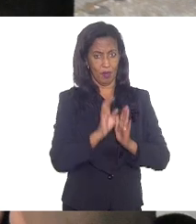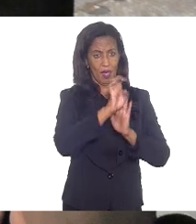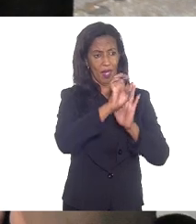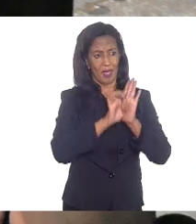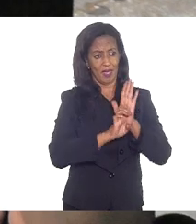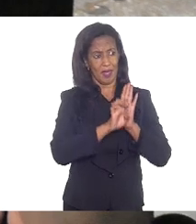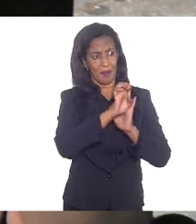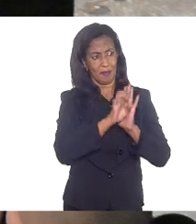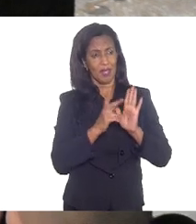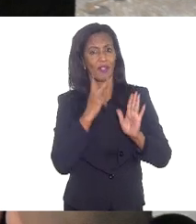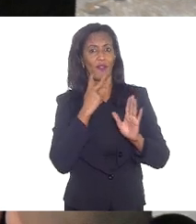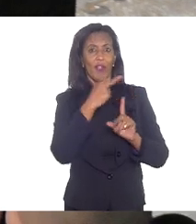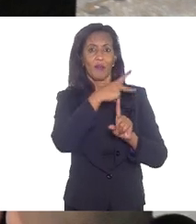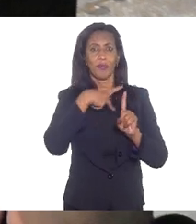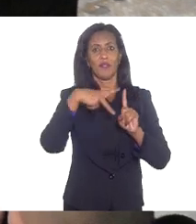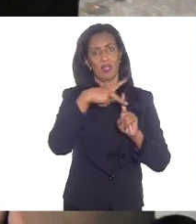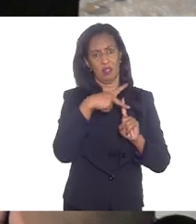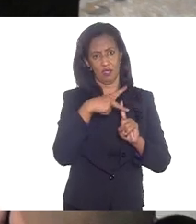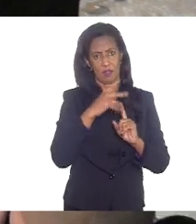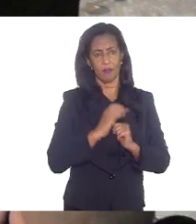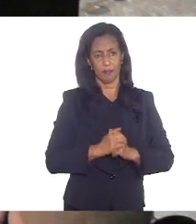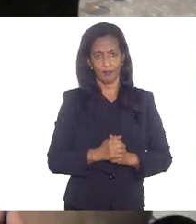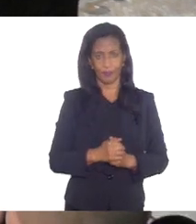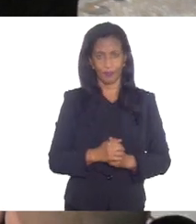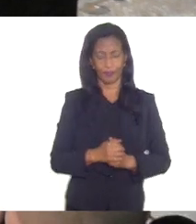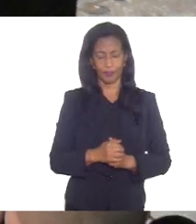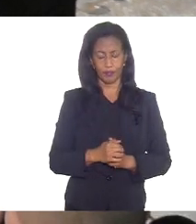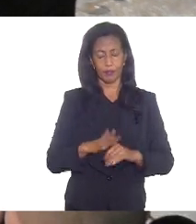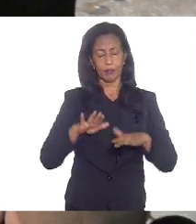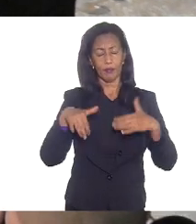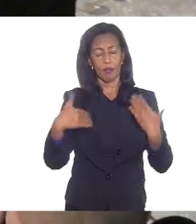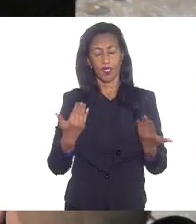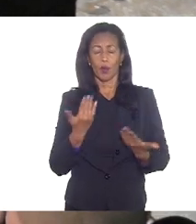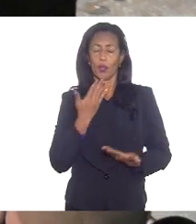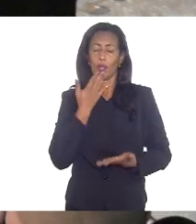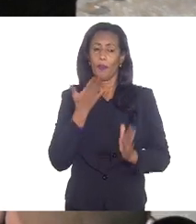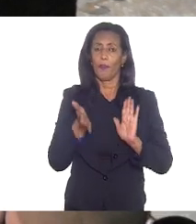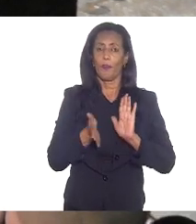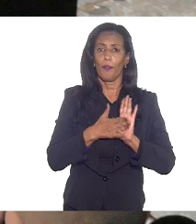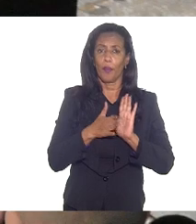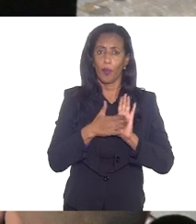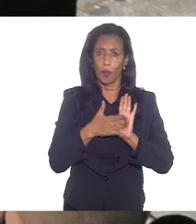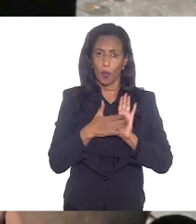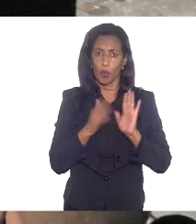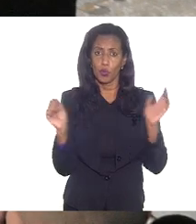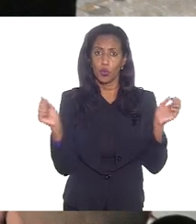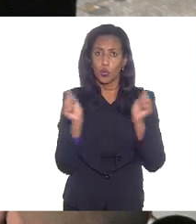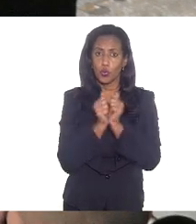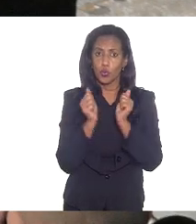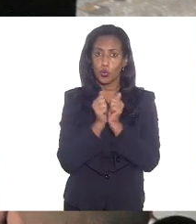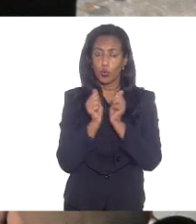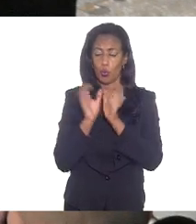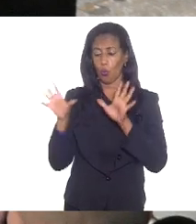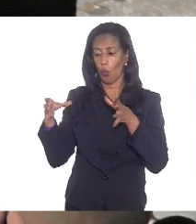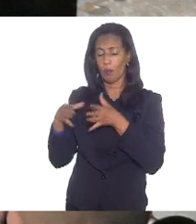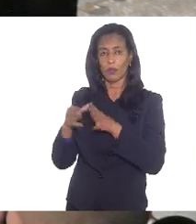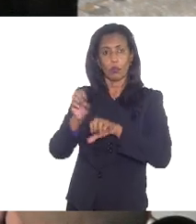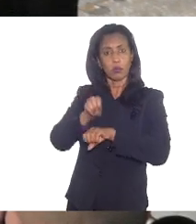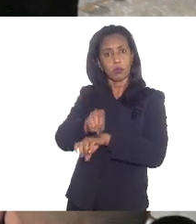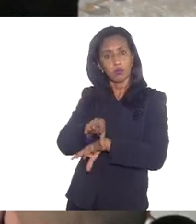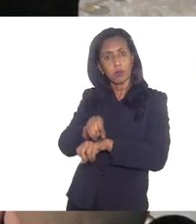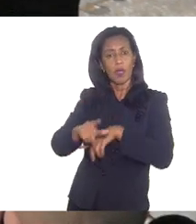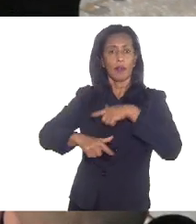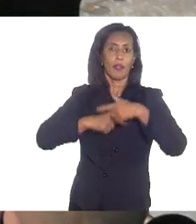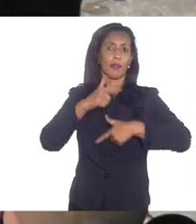trata sobre previdência. Então, eu queria propor, Vossa Excelência, que, juntos com a Comissão de Educação, trabalhássemos